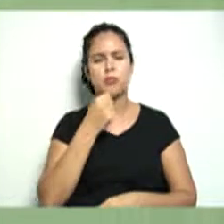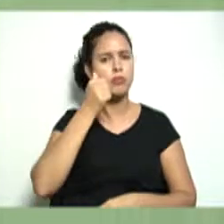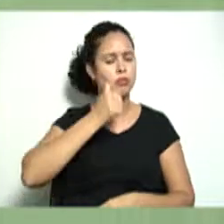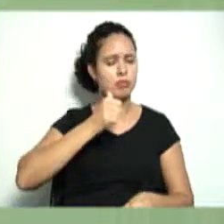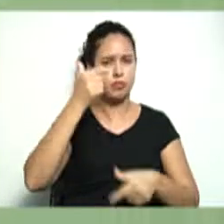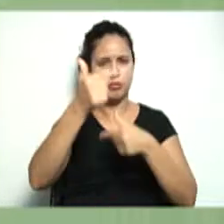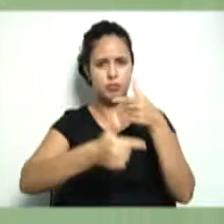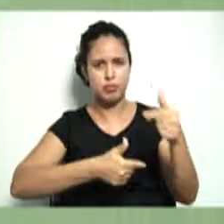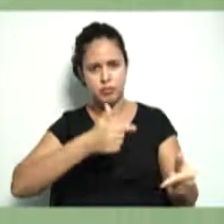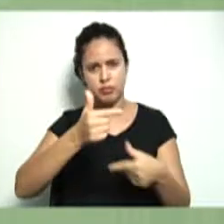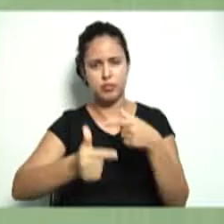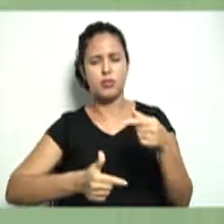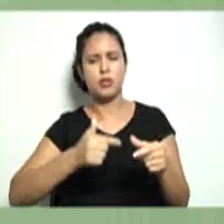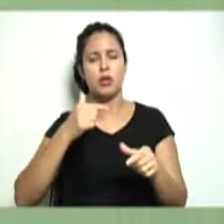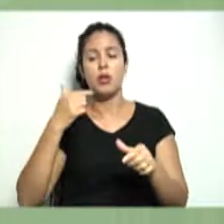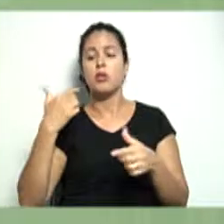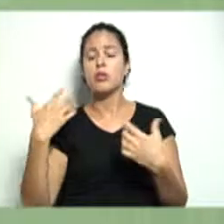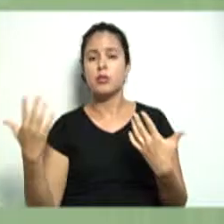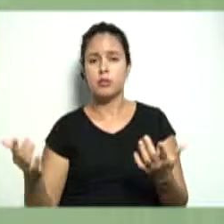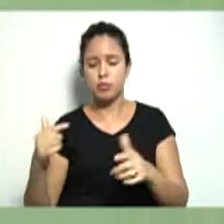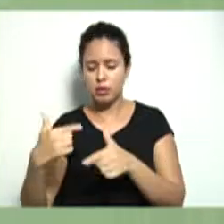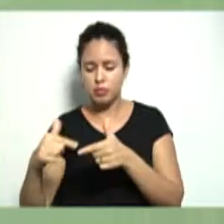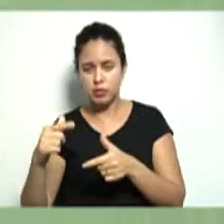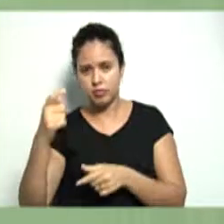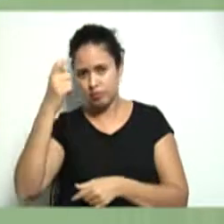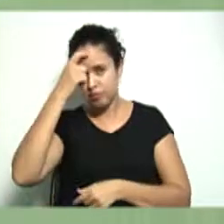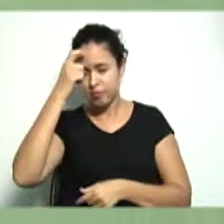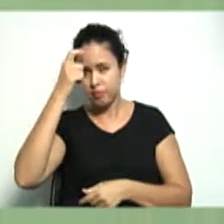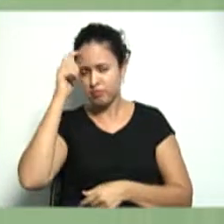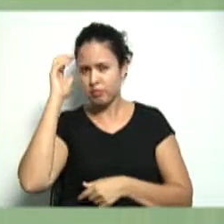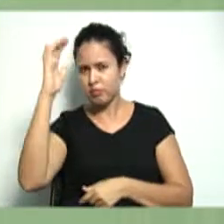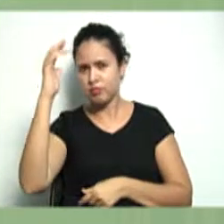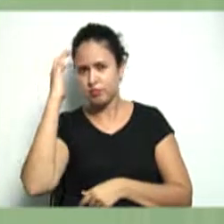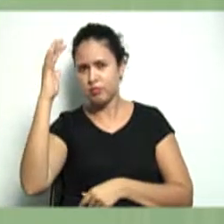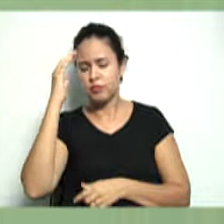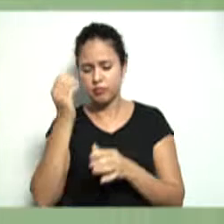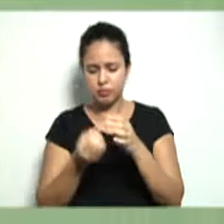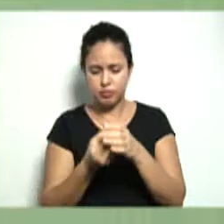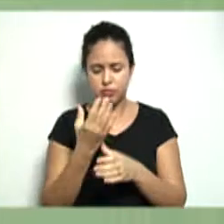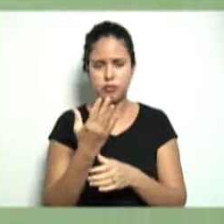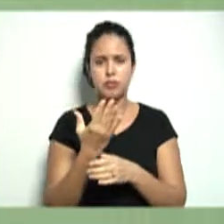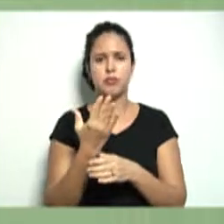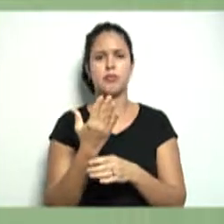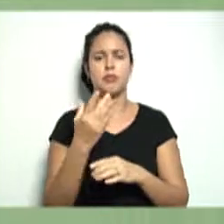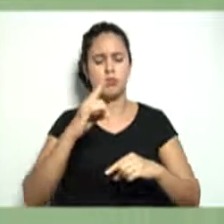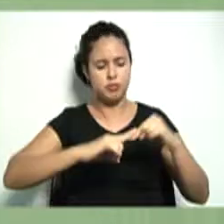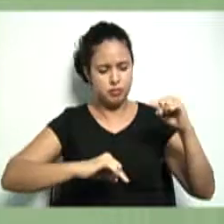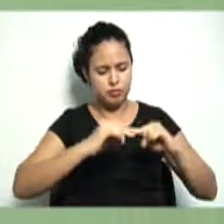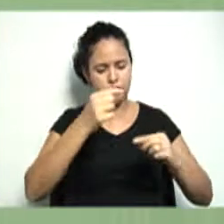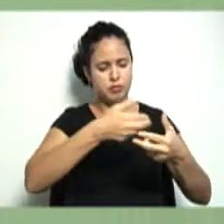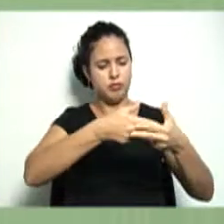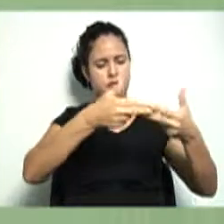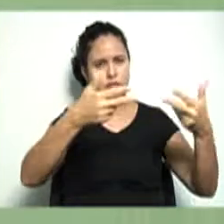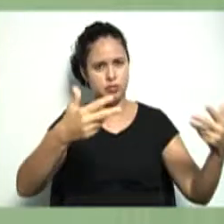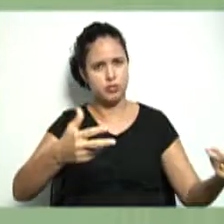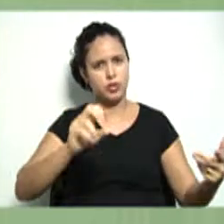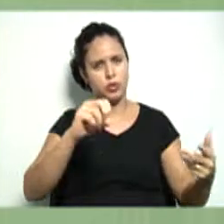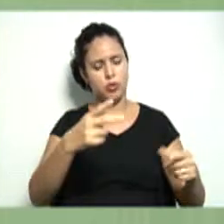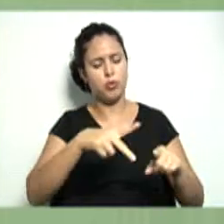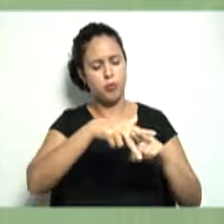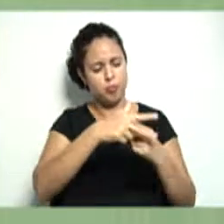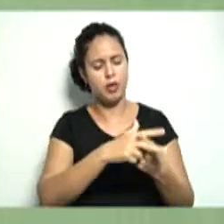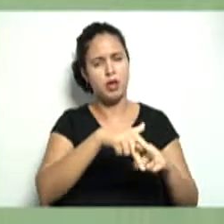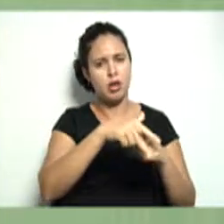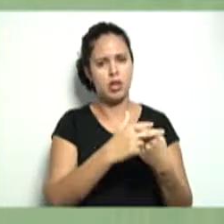trabalho intelectual produziu novos equipamentos, ou seja, materializou-se em maquinaria